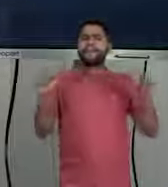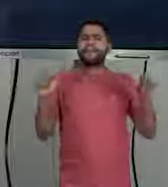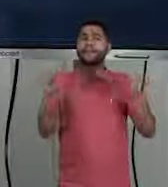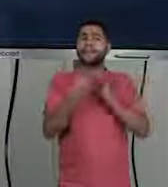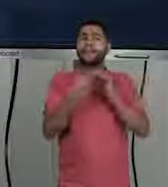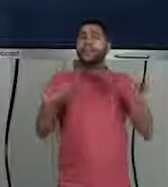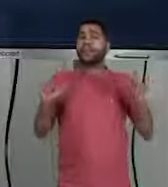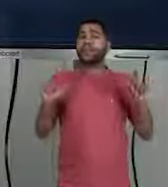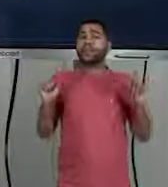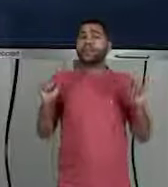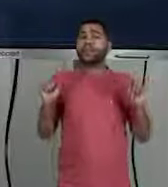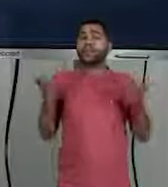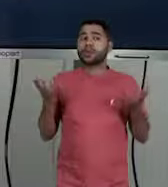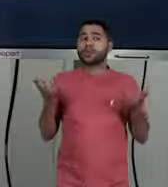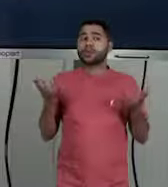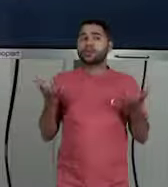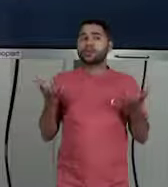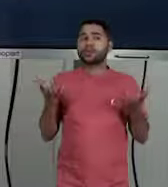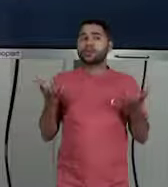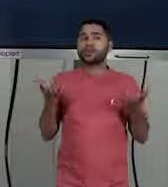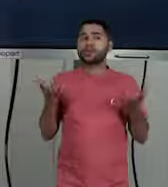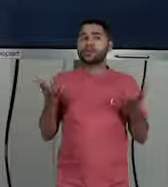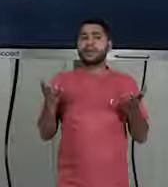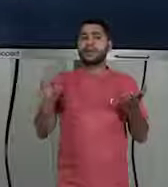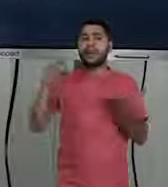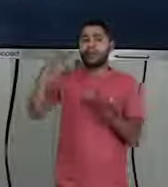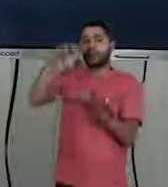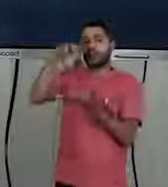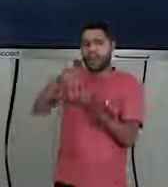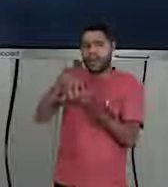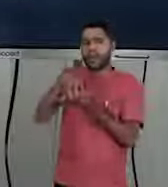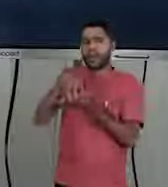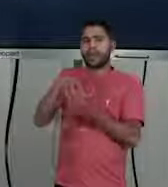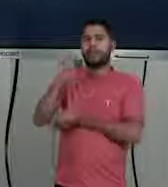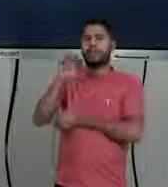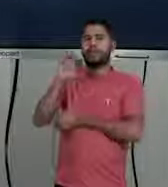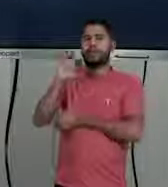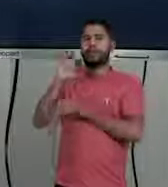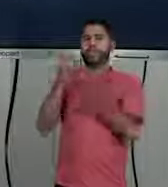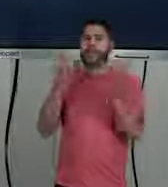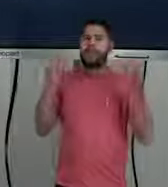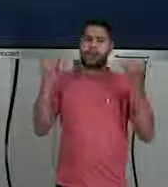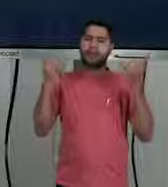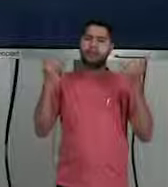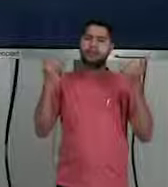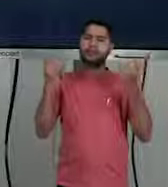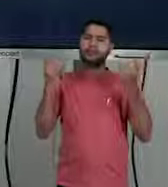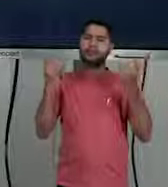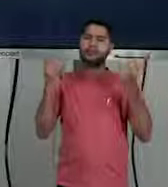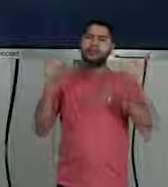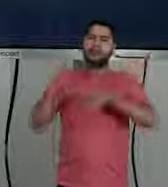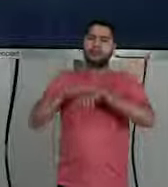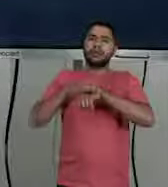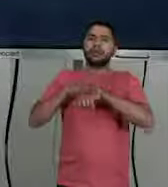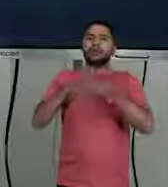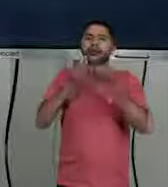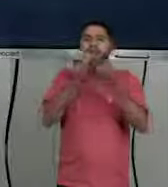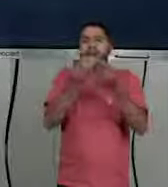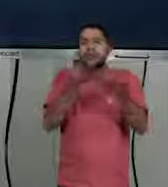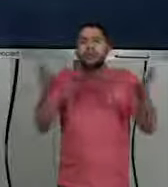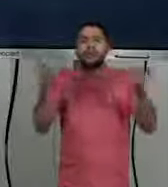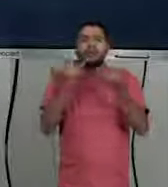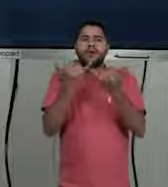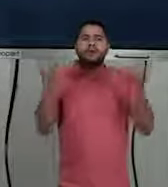alternação é a usina elétrica, são os geradores de usina elétrica que vai chegar a energia na sua casa. Isso